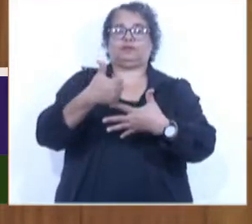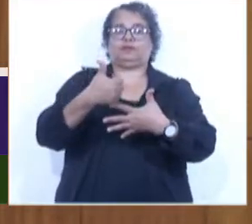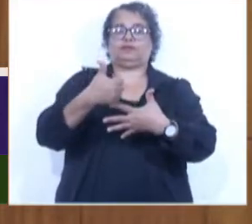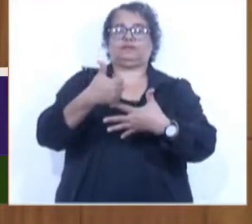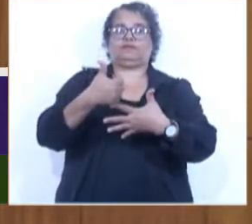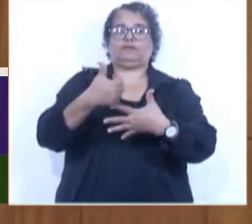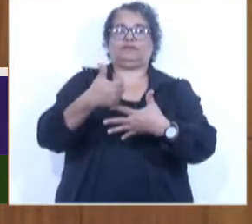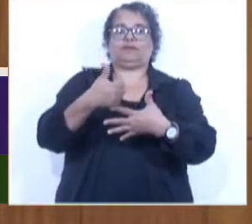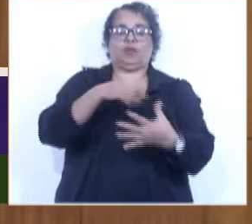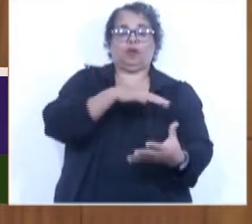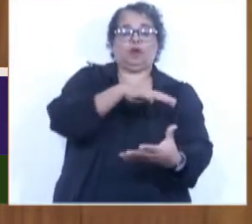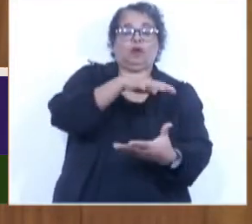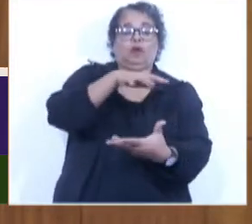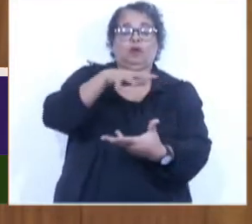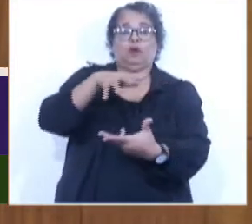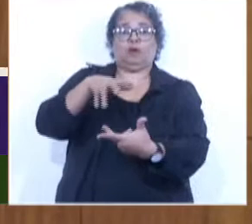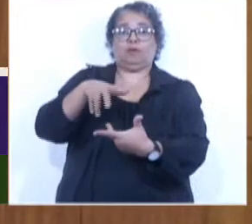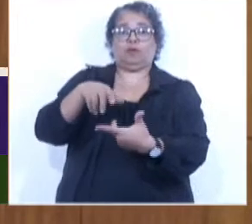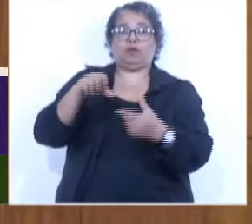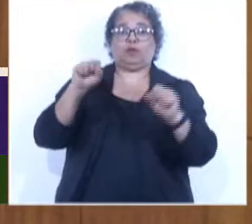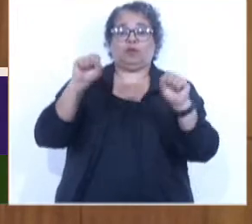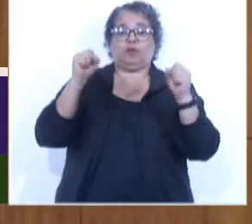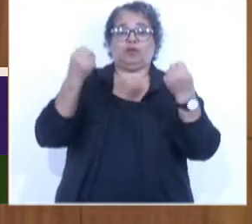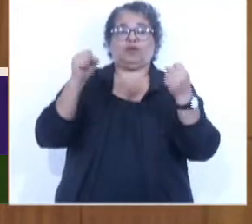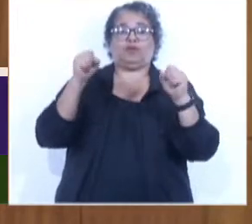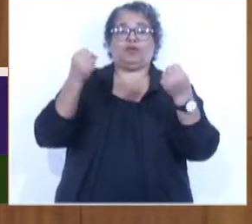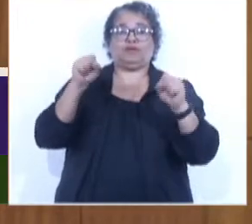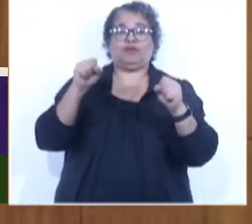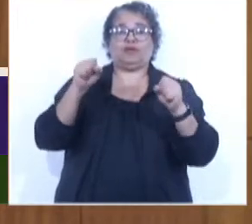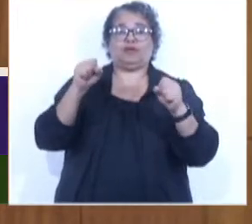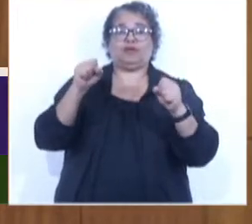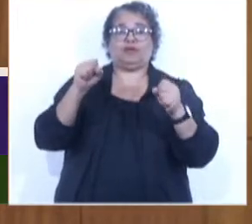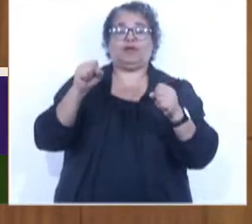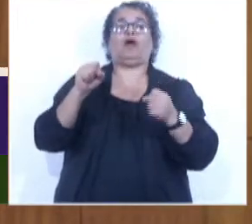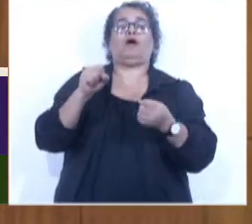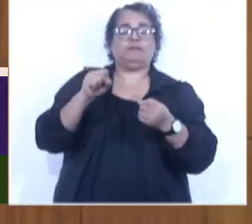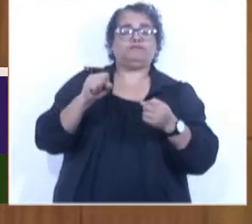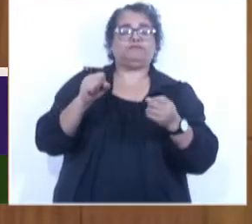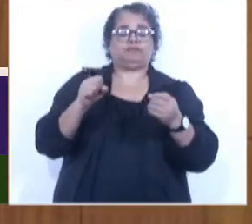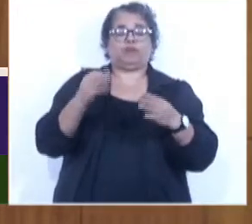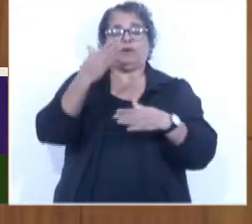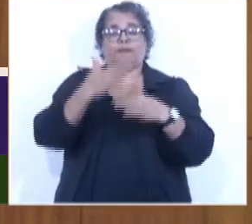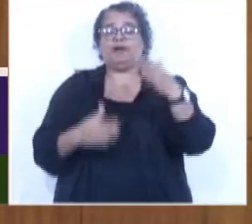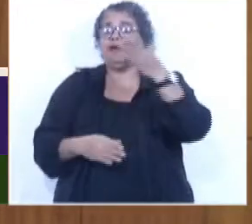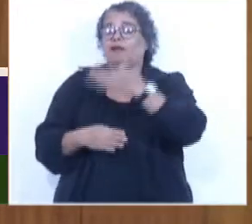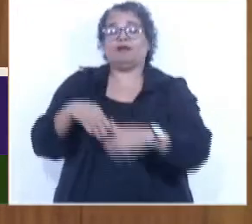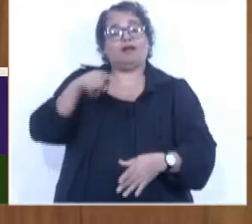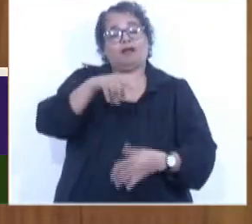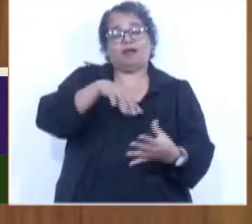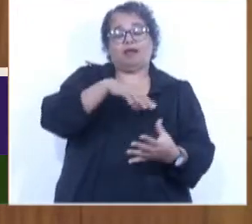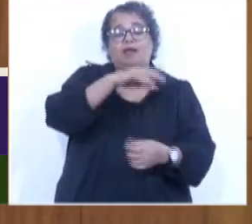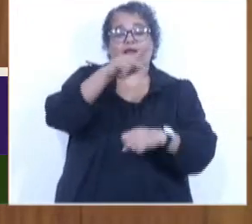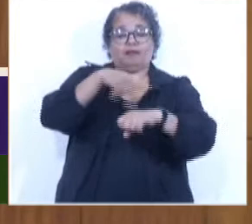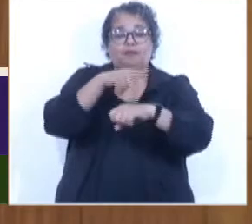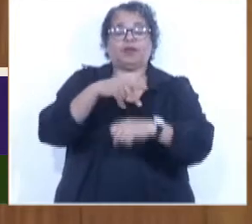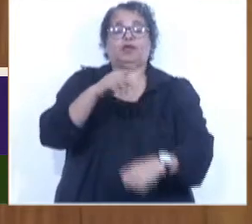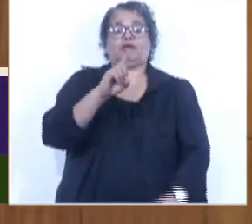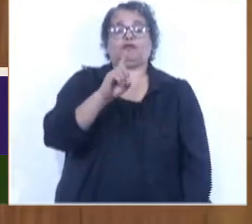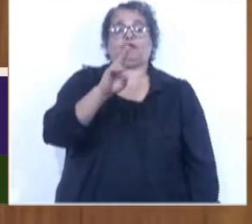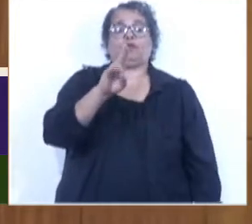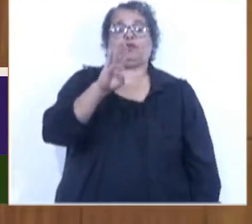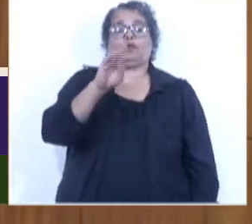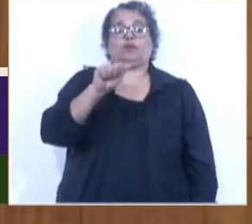mundial de halterofilismo paralímpico em dubau Dubai atleta Lara Lima foi